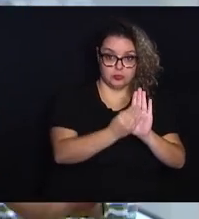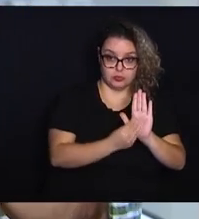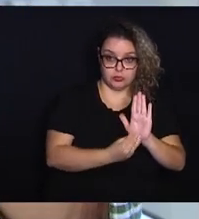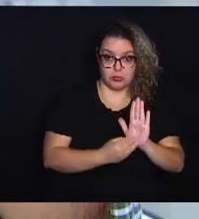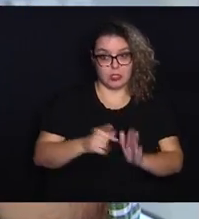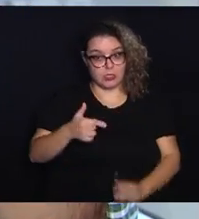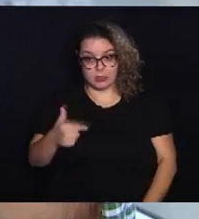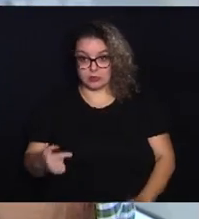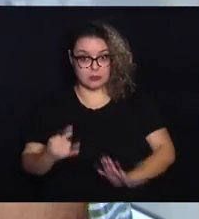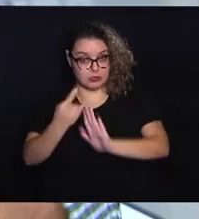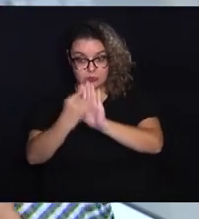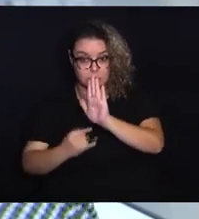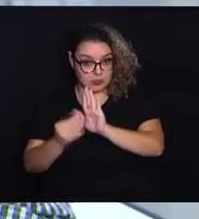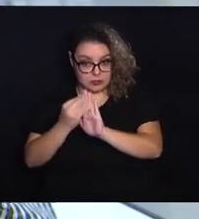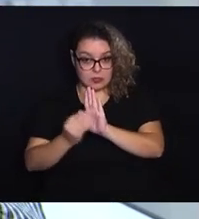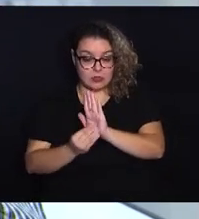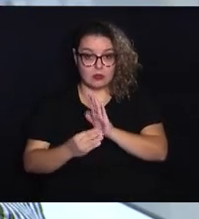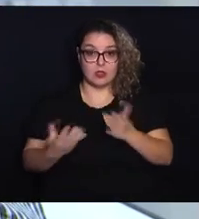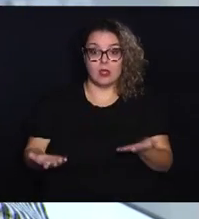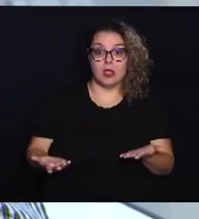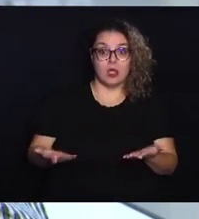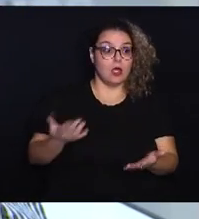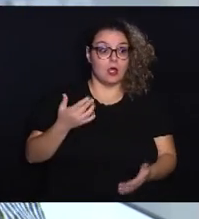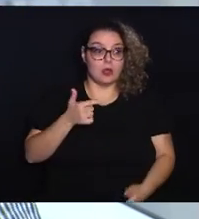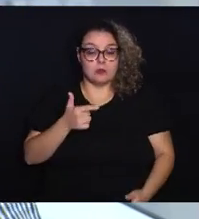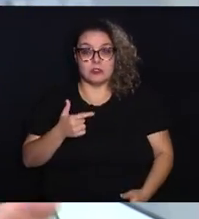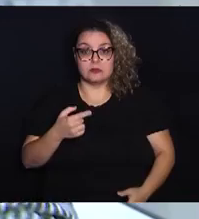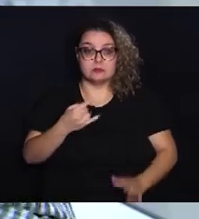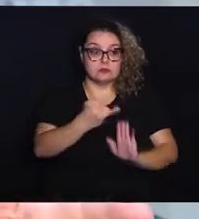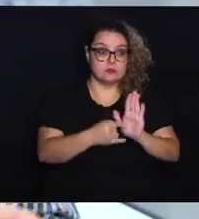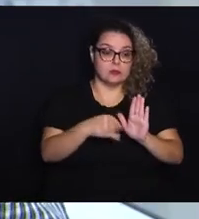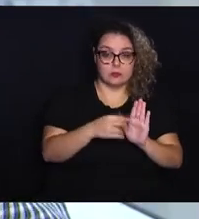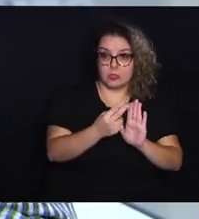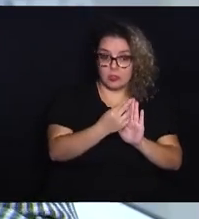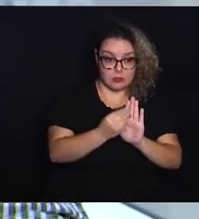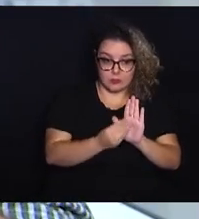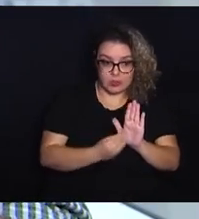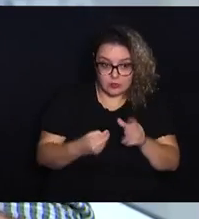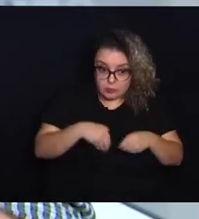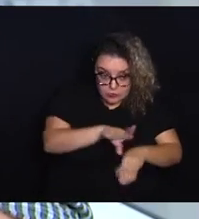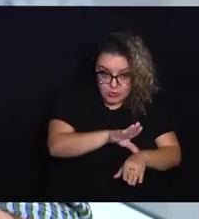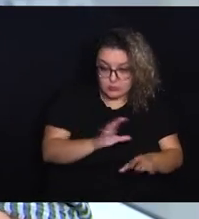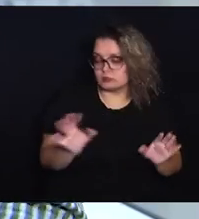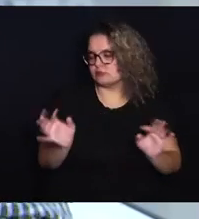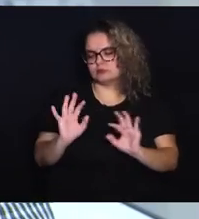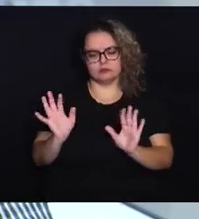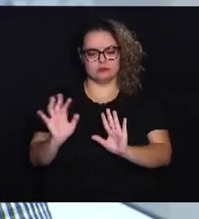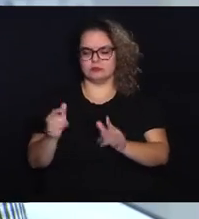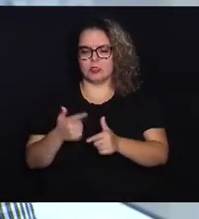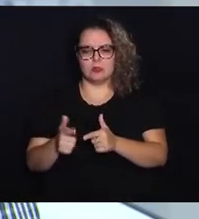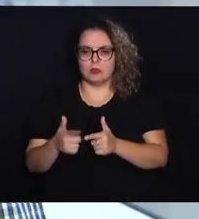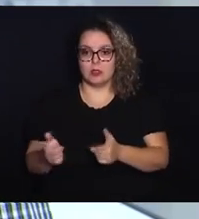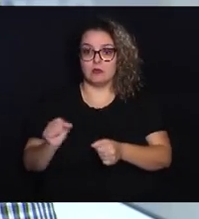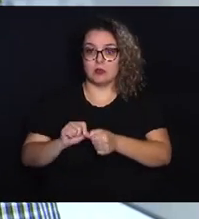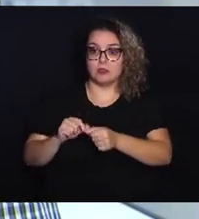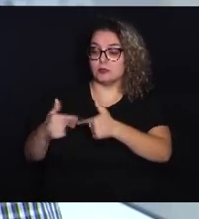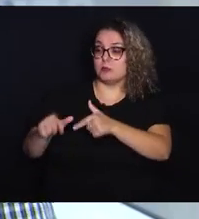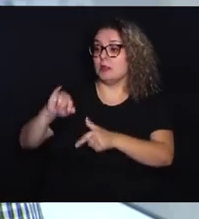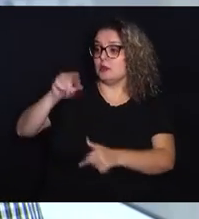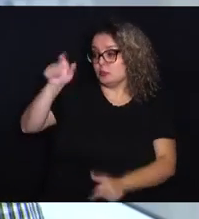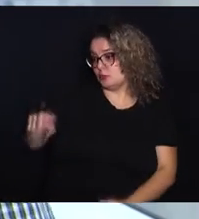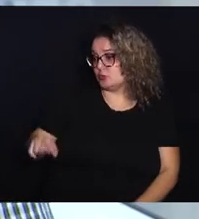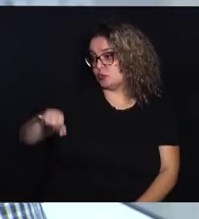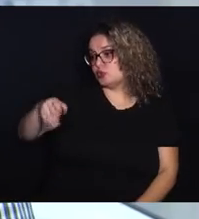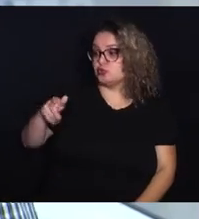com nota fiscal e sem nota fiscal né Ah mas eu não emiti não tem problema foi lá fez um trabalho